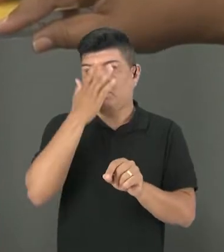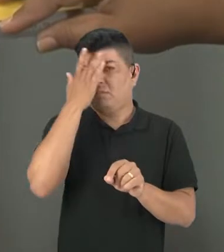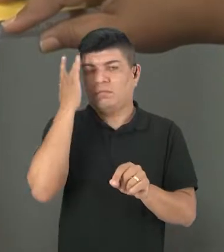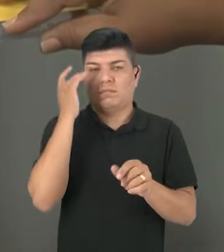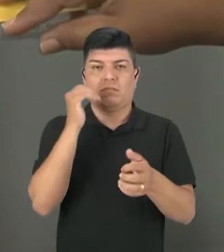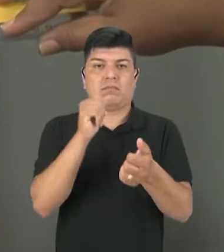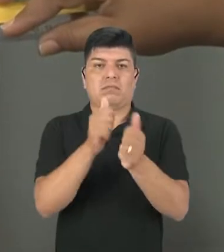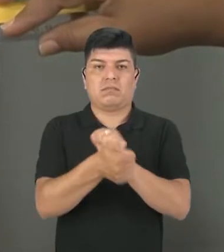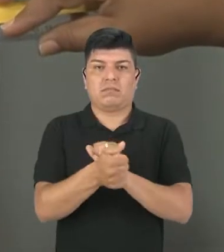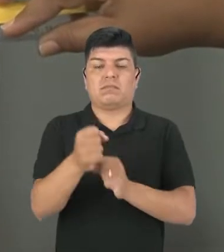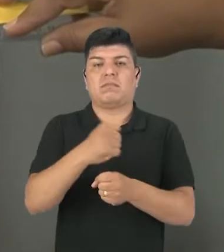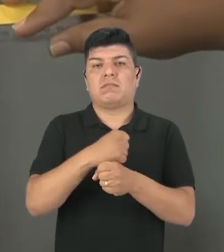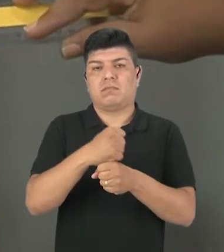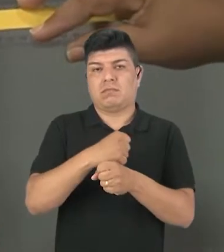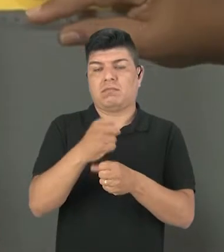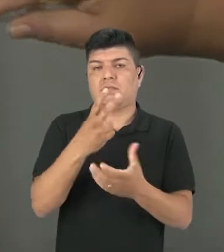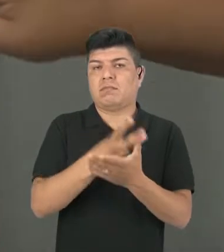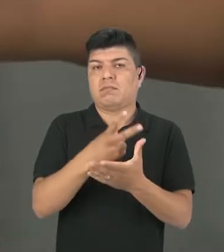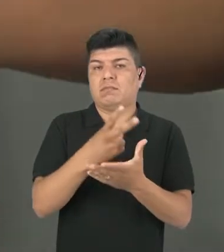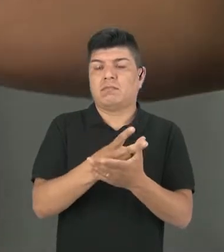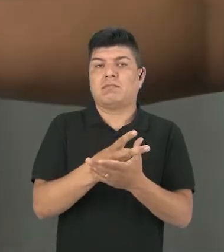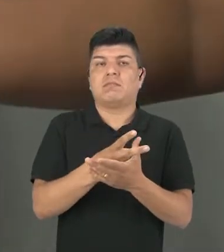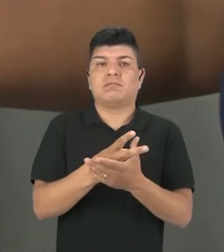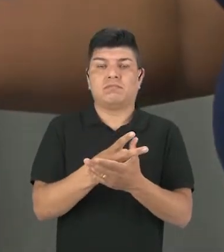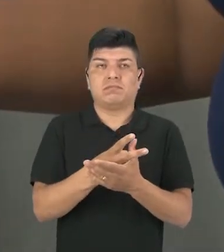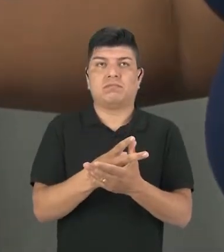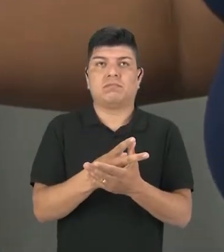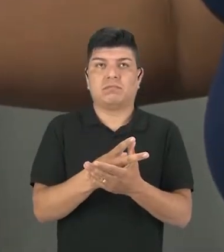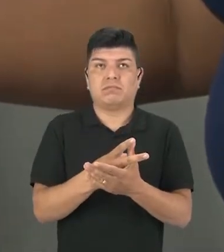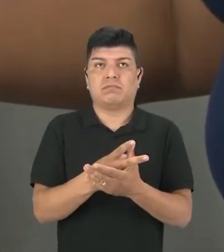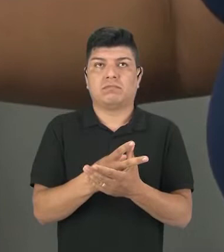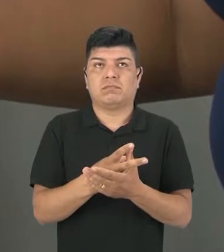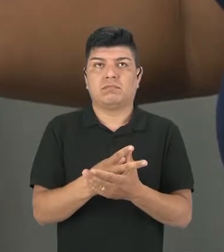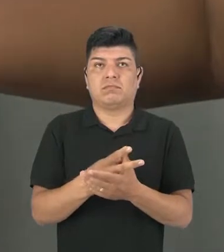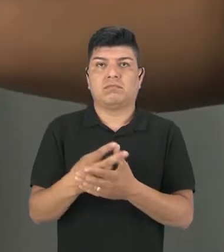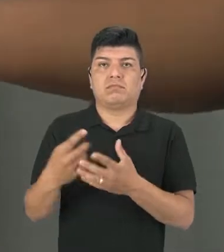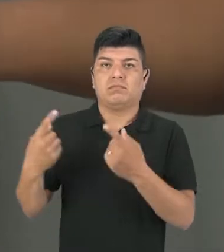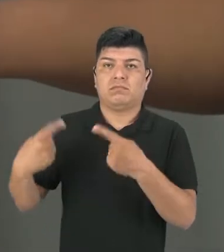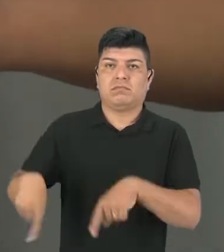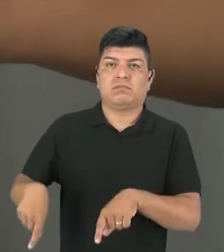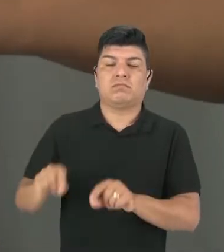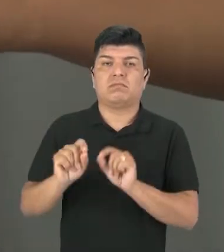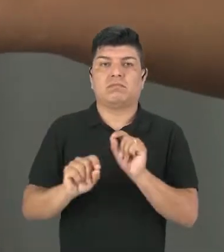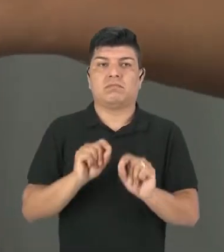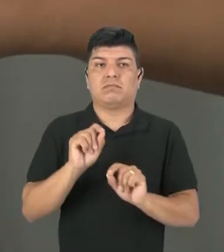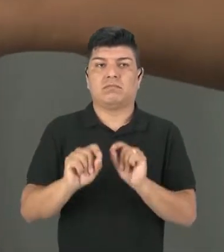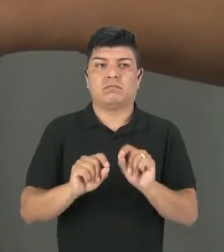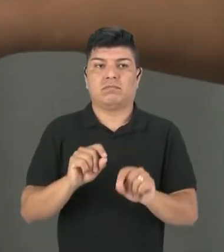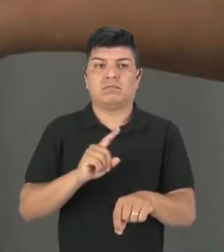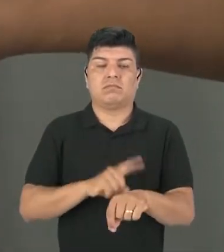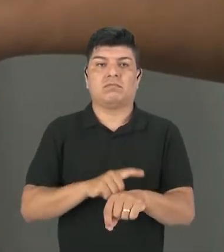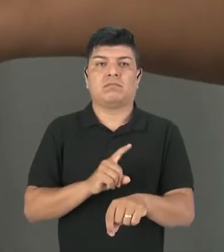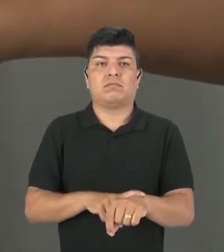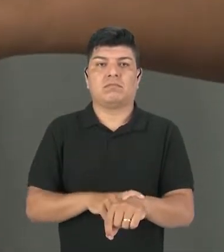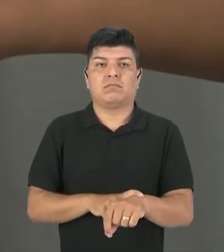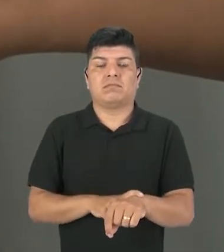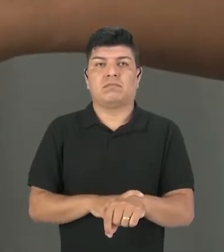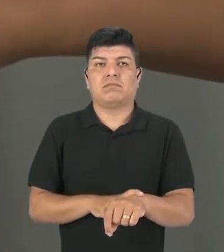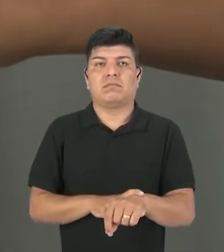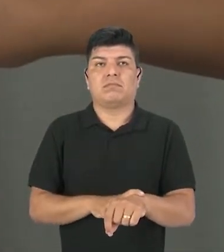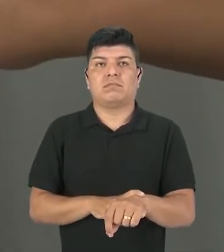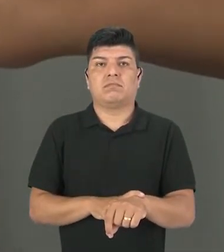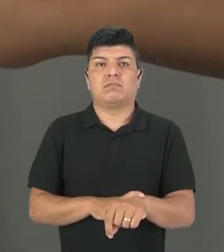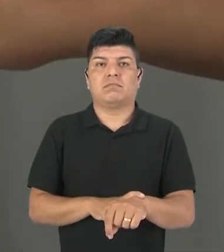atletas anualmente. Sobre os campeonatos, há hora de